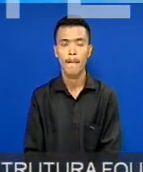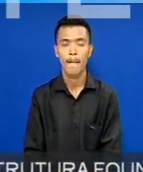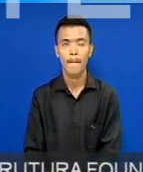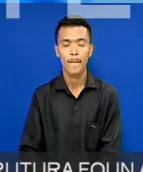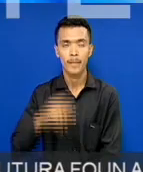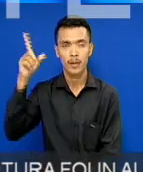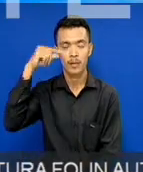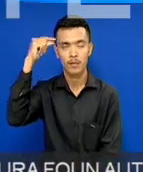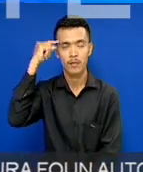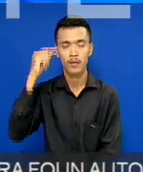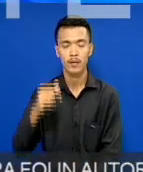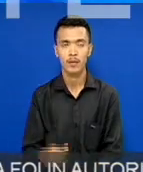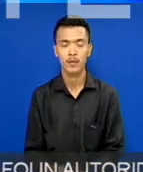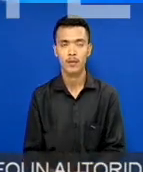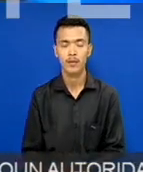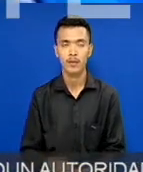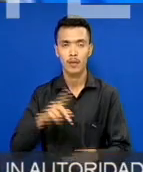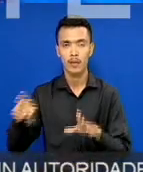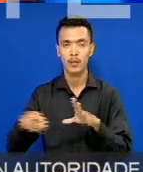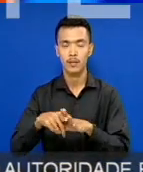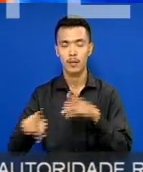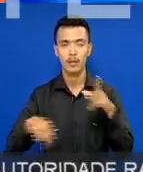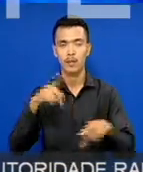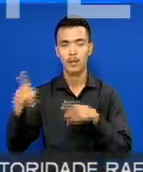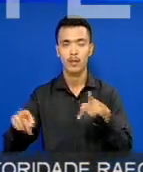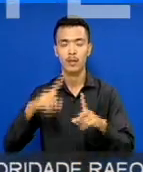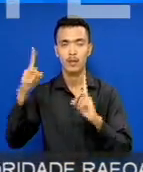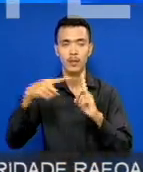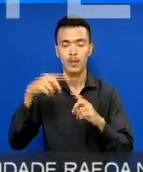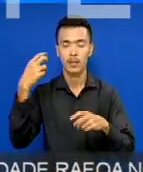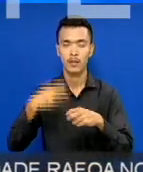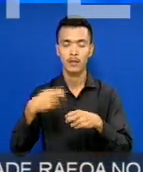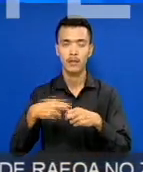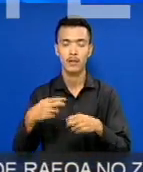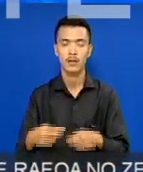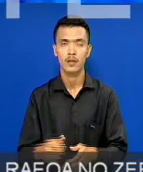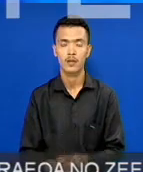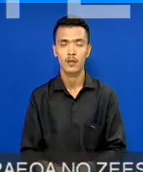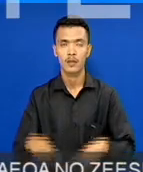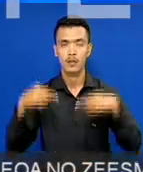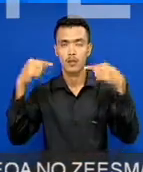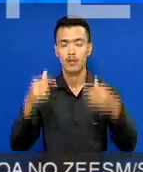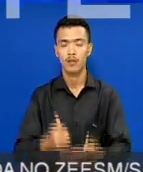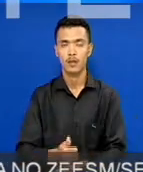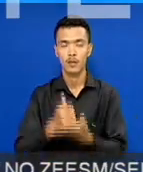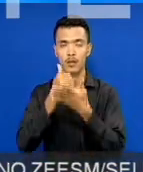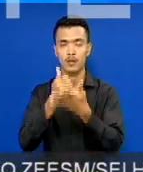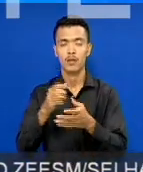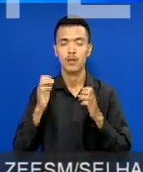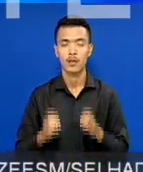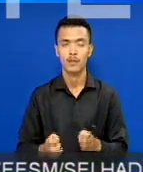governo presença ya komunitas leto hanget nihet susah pasti pada kretli nomor 7 kita fa apoyo emergencia